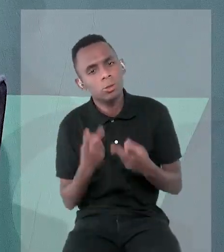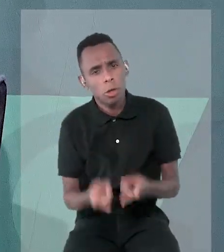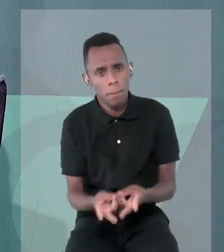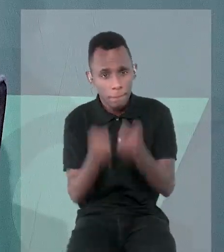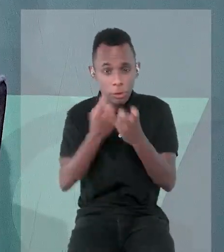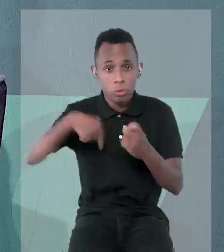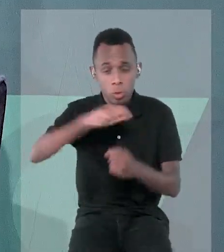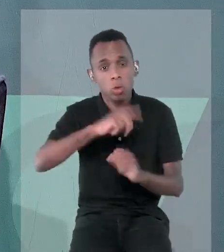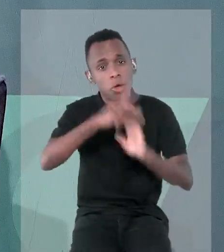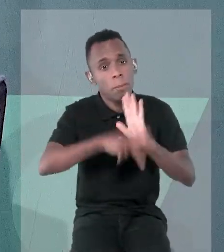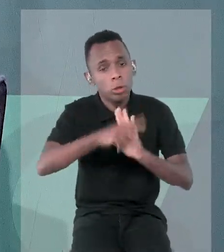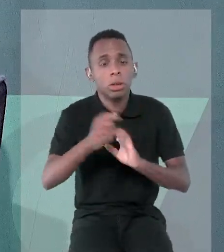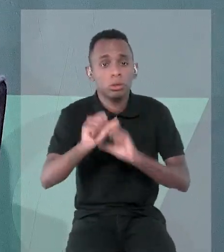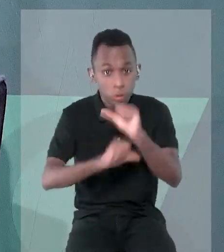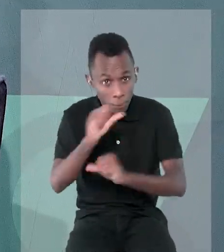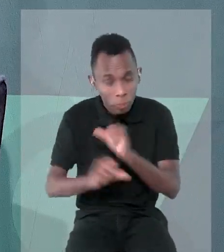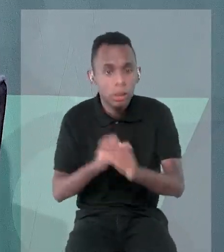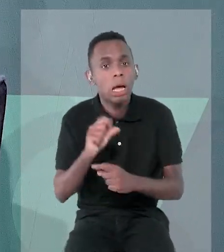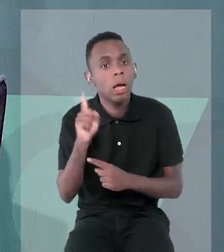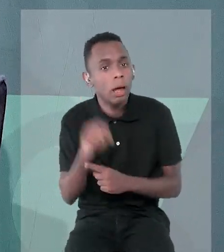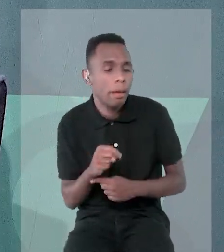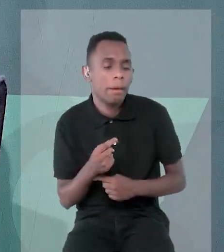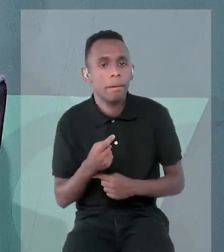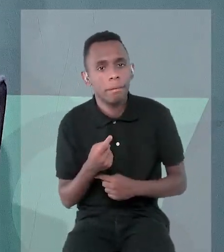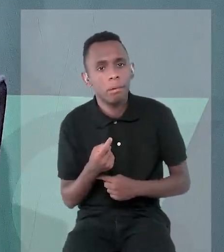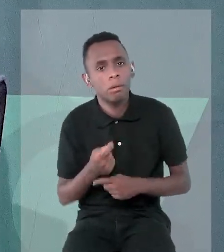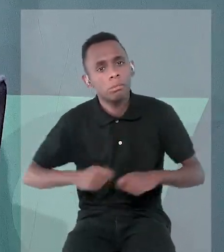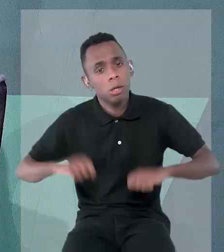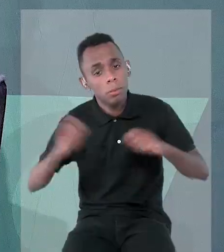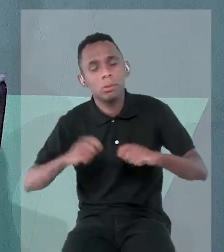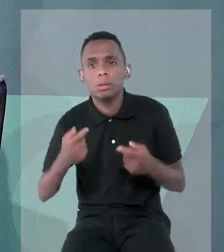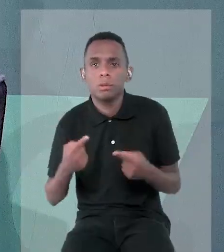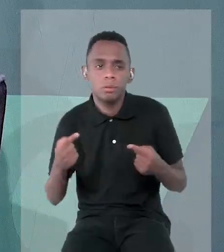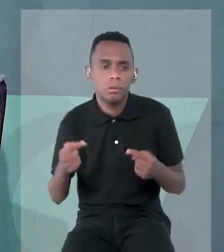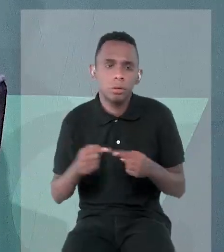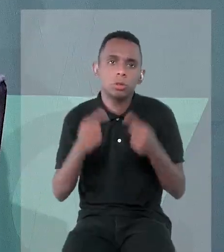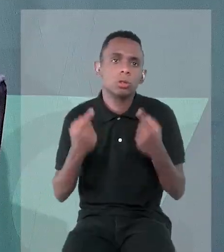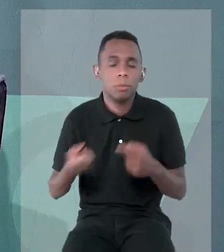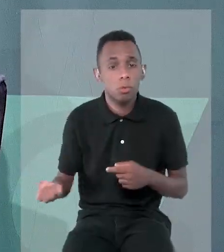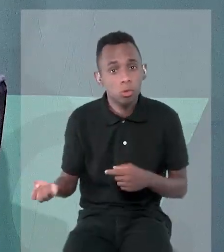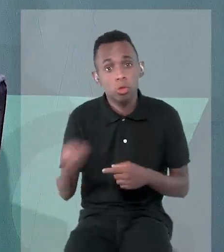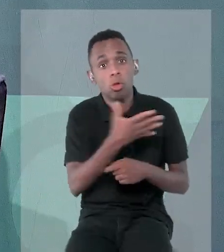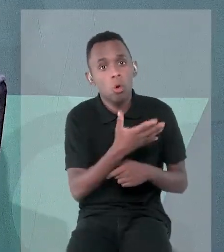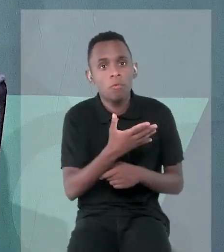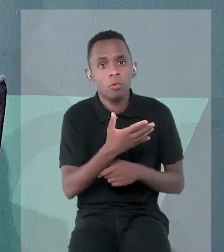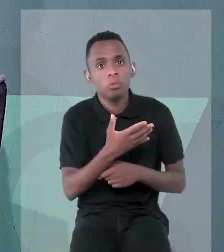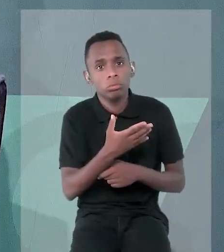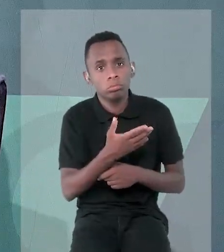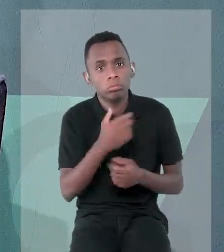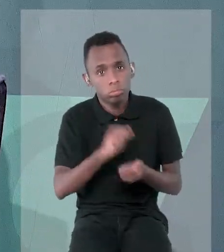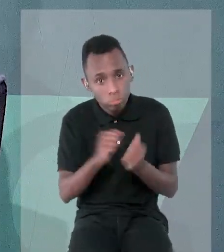o nosso projeto de transformação, ele podia encontrar um novo